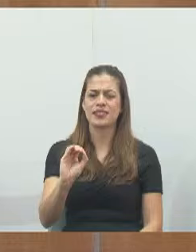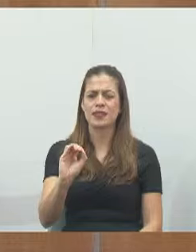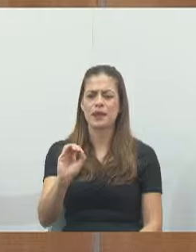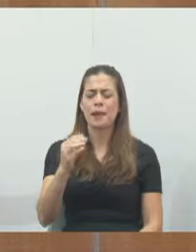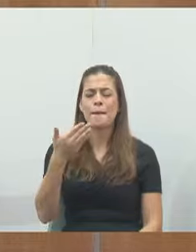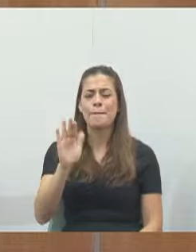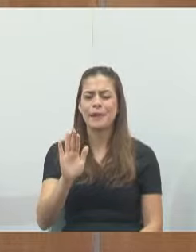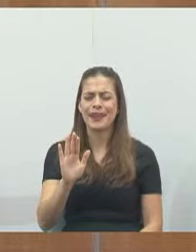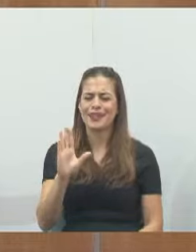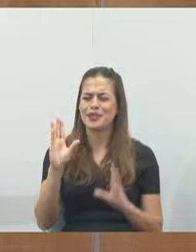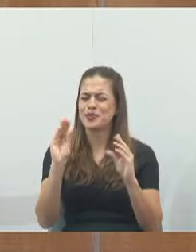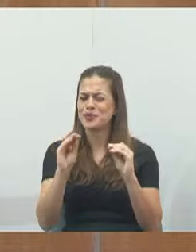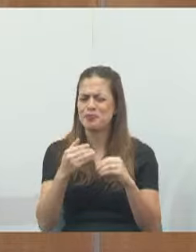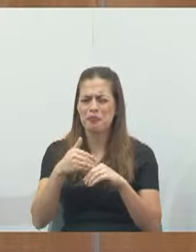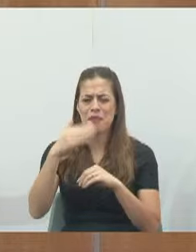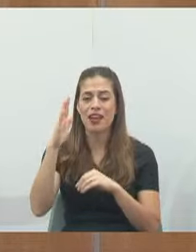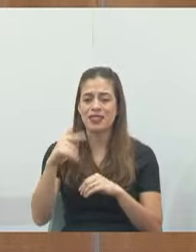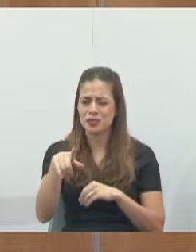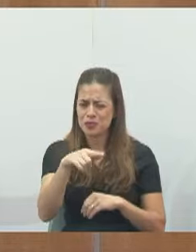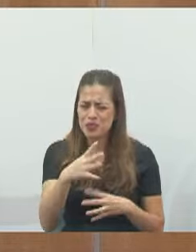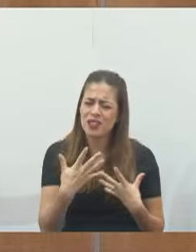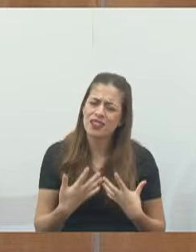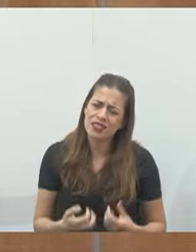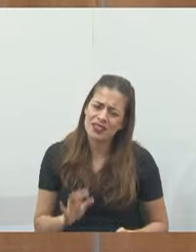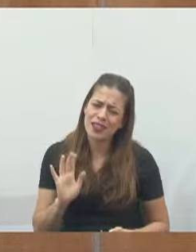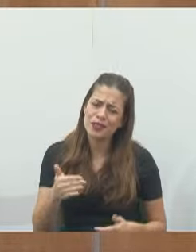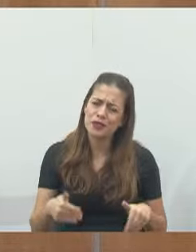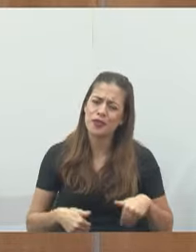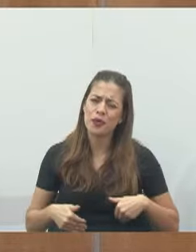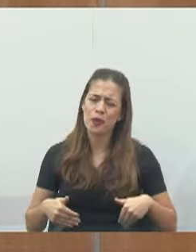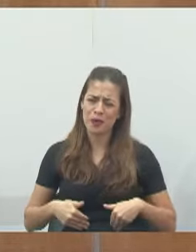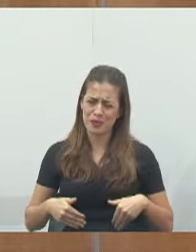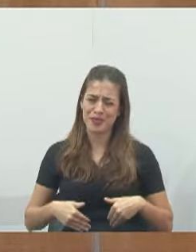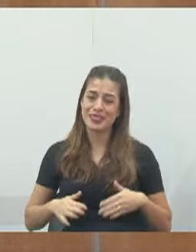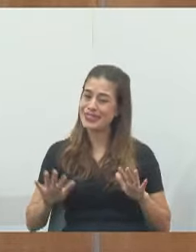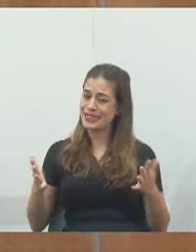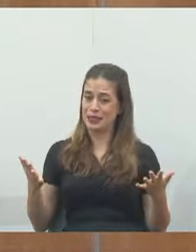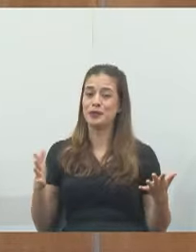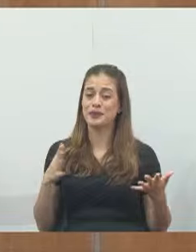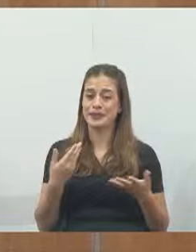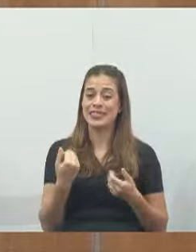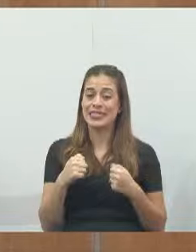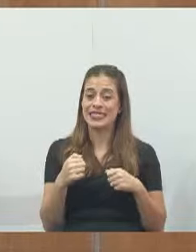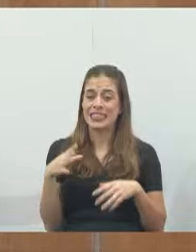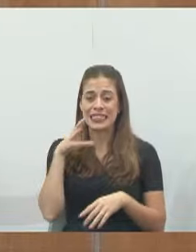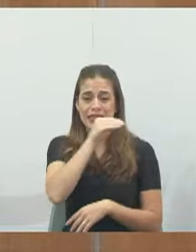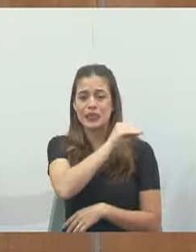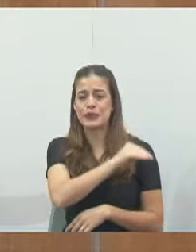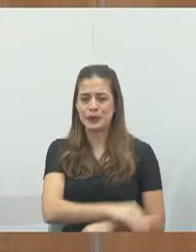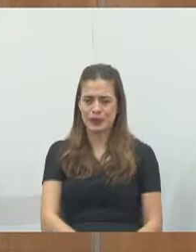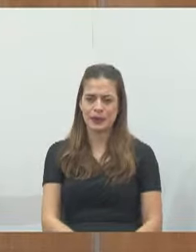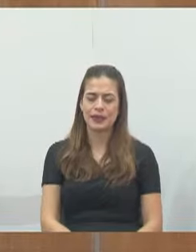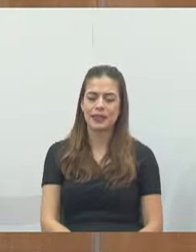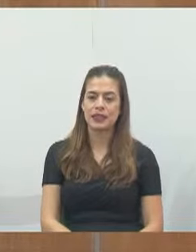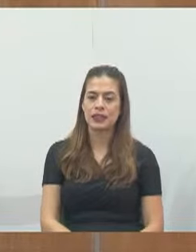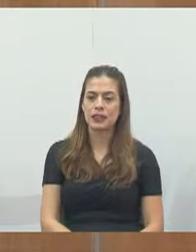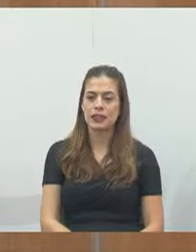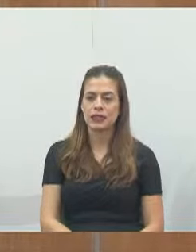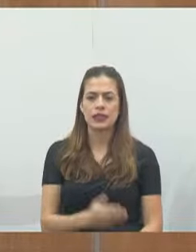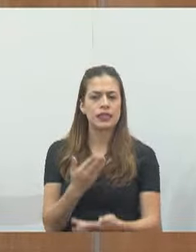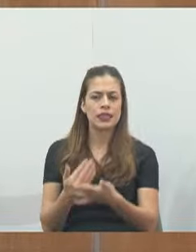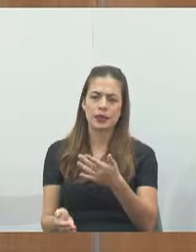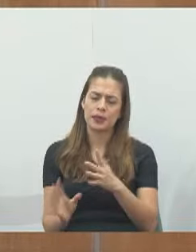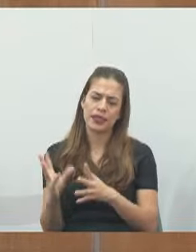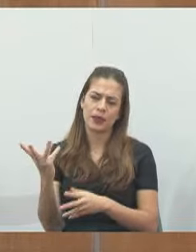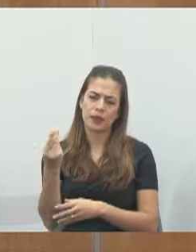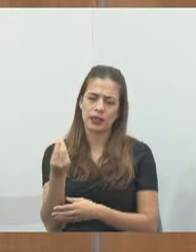noite ou mais, né? E todo mundo já está um pouco cansado e com fome nesse sentido, então vamos agilizar nesse sentido, sem perder, claro,